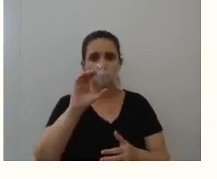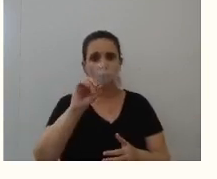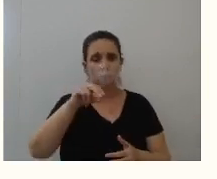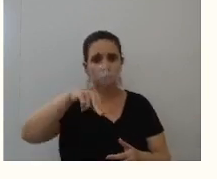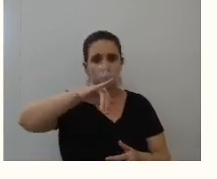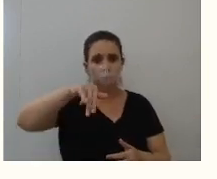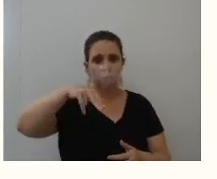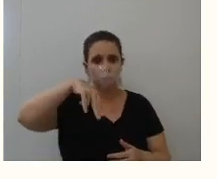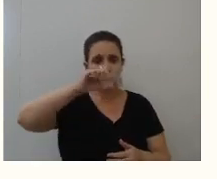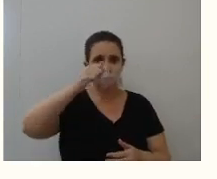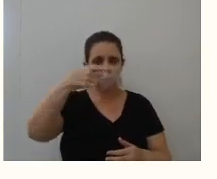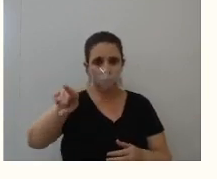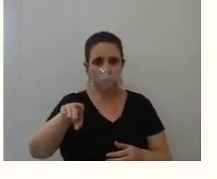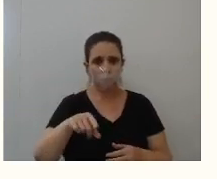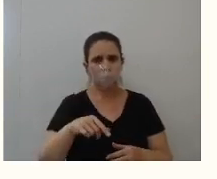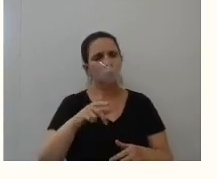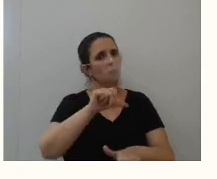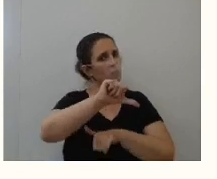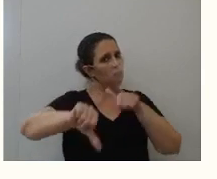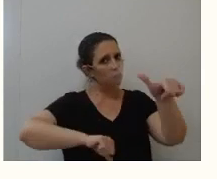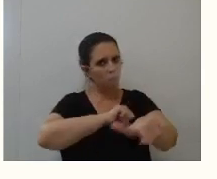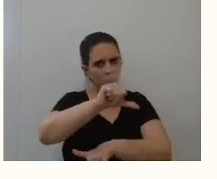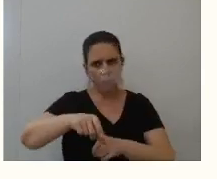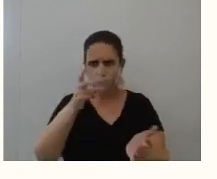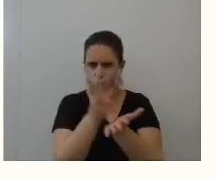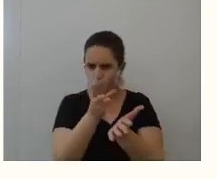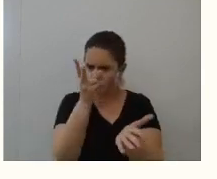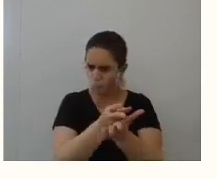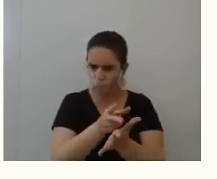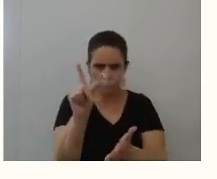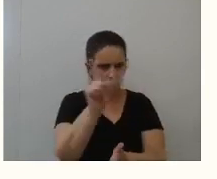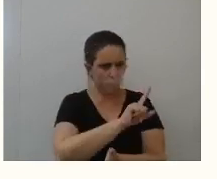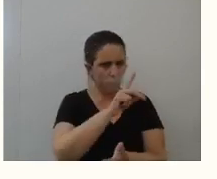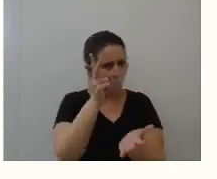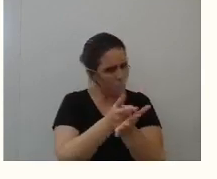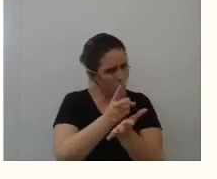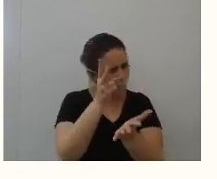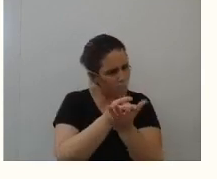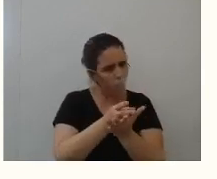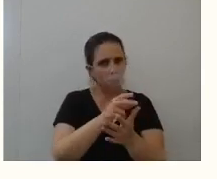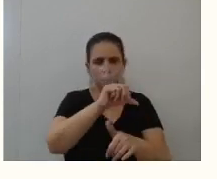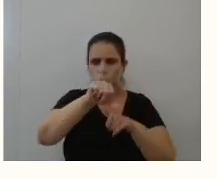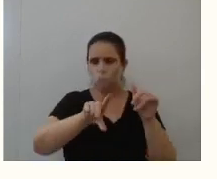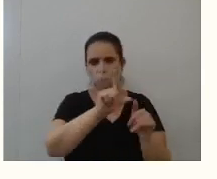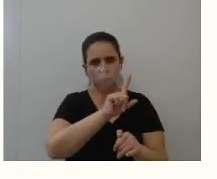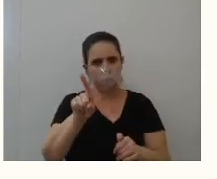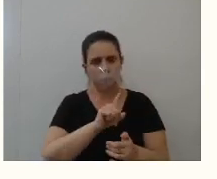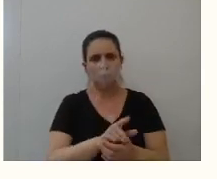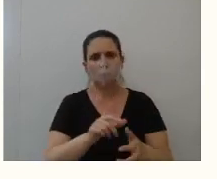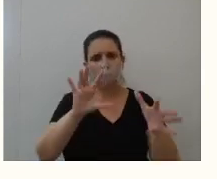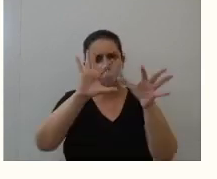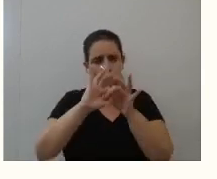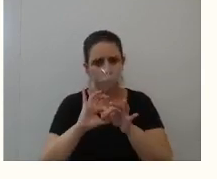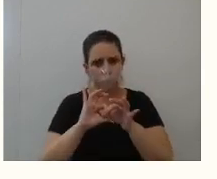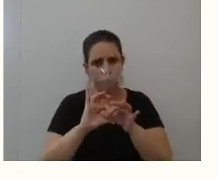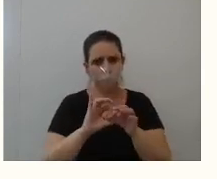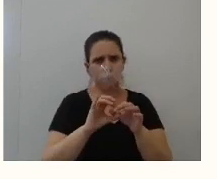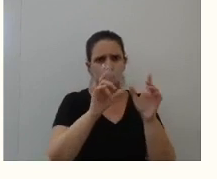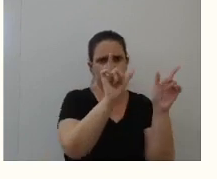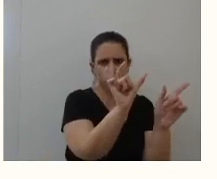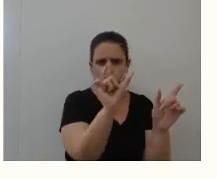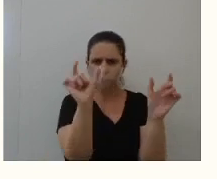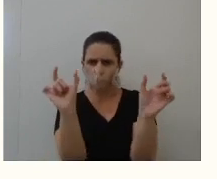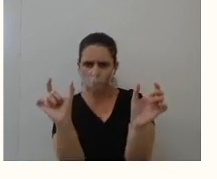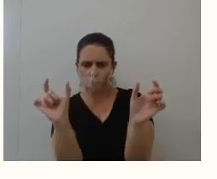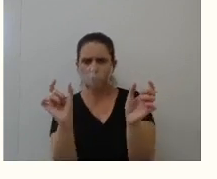classe gramatical invariável que serve para unir termos que desempenham a mesma função